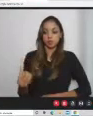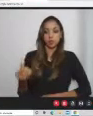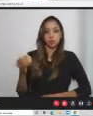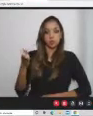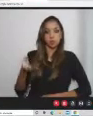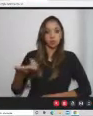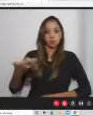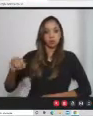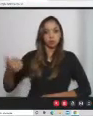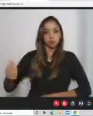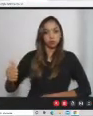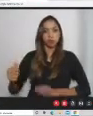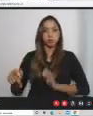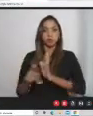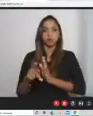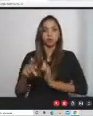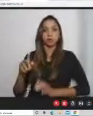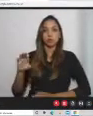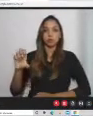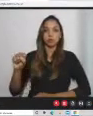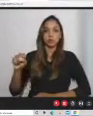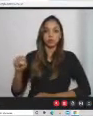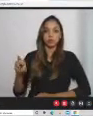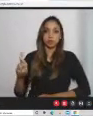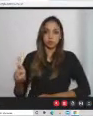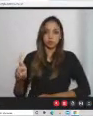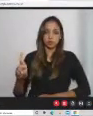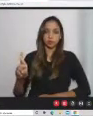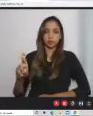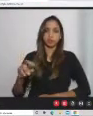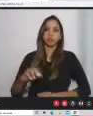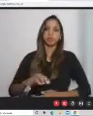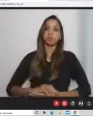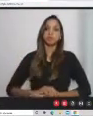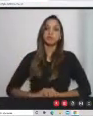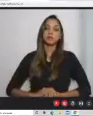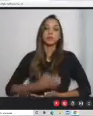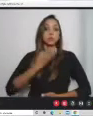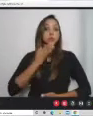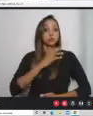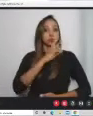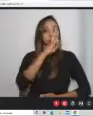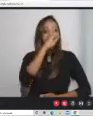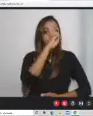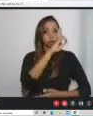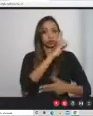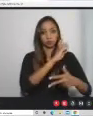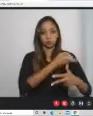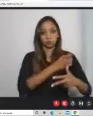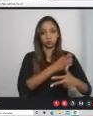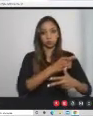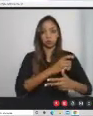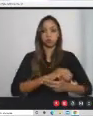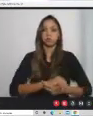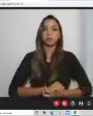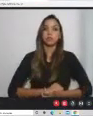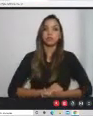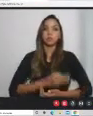776/2021. Vereador César Augusto de Paiva Maia indica ao chefe do Executivo Municipal, o excelentíssimo